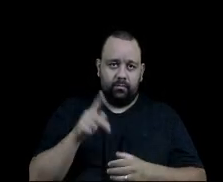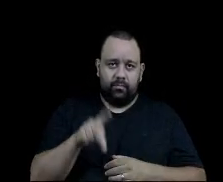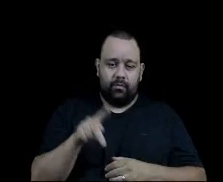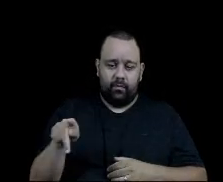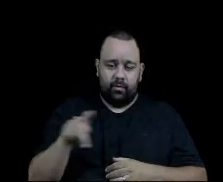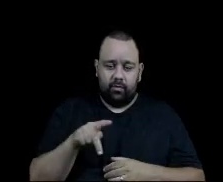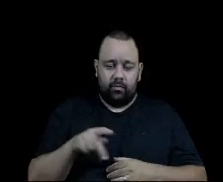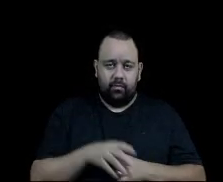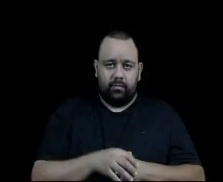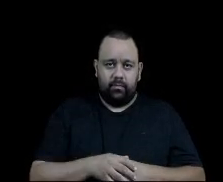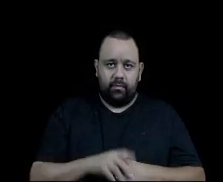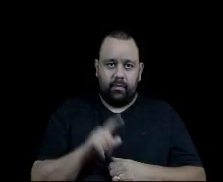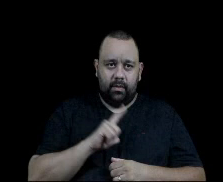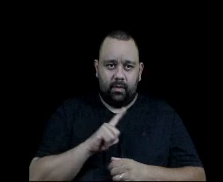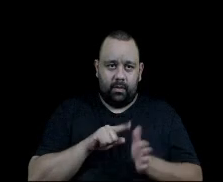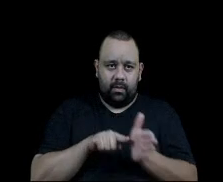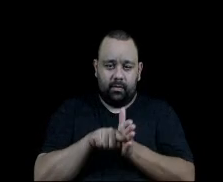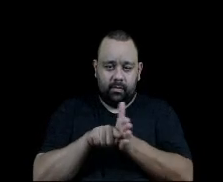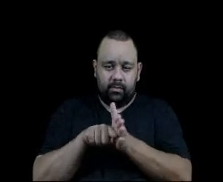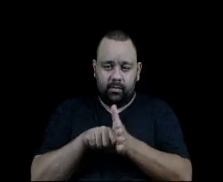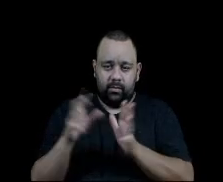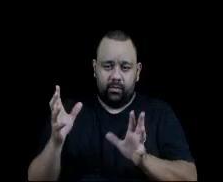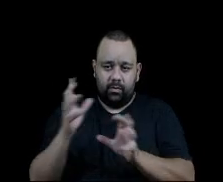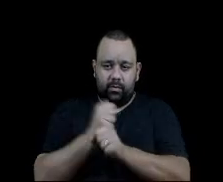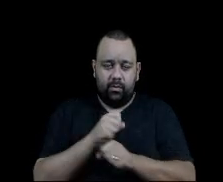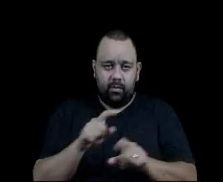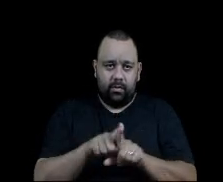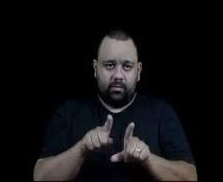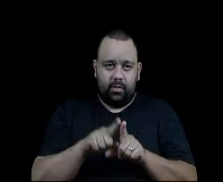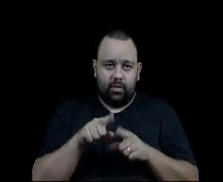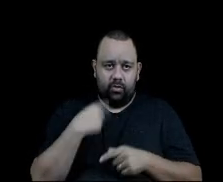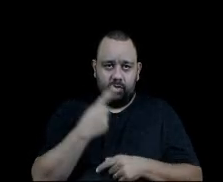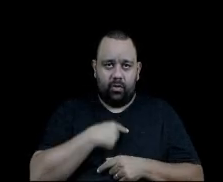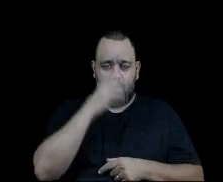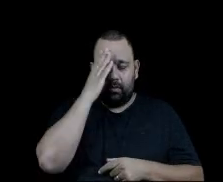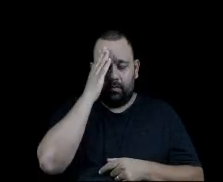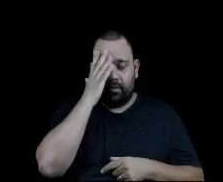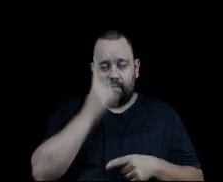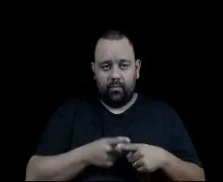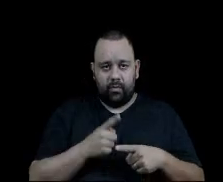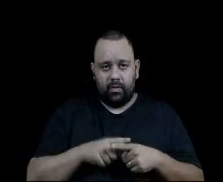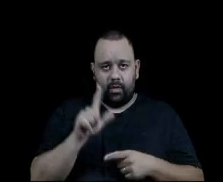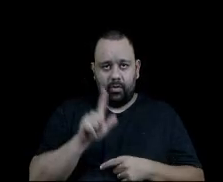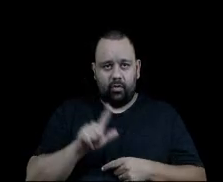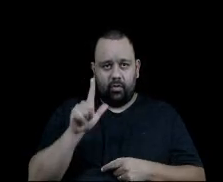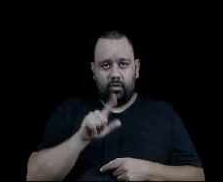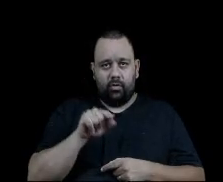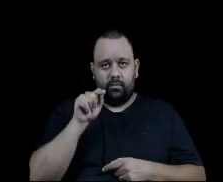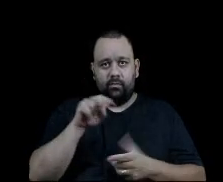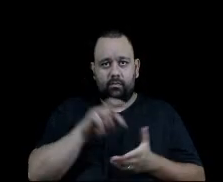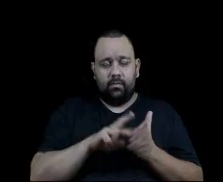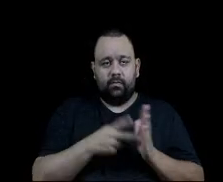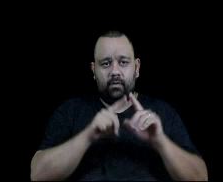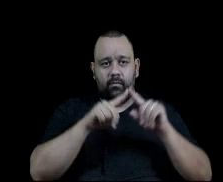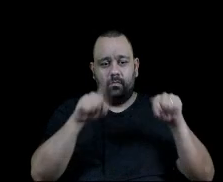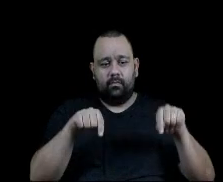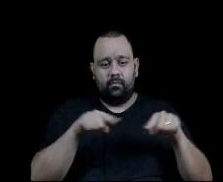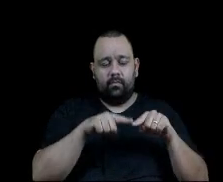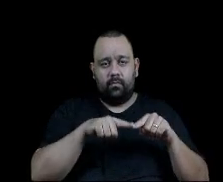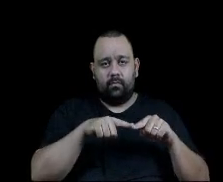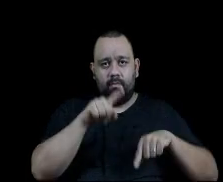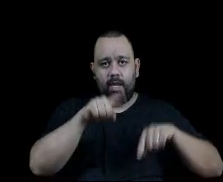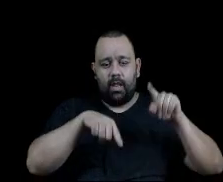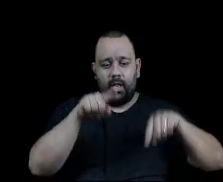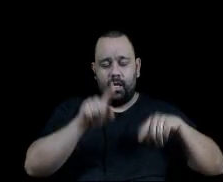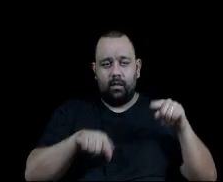folha de pagamento do magistério. Teria como levantar esse dado também, para a gente ter uma noção, porque, logicamente, isso daqui